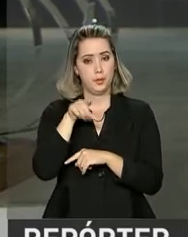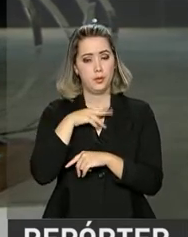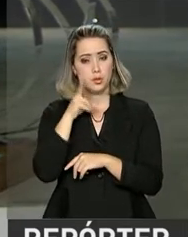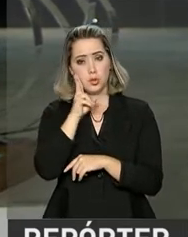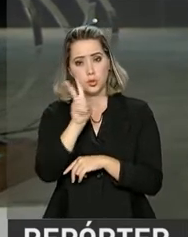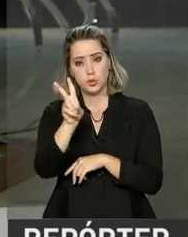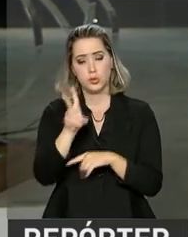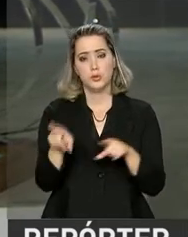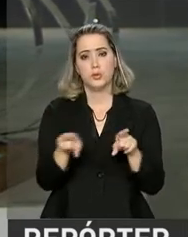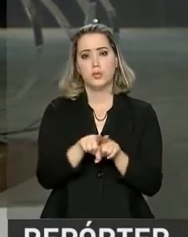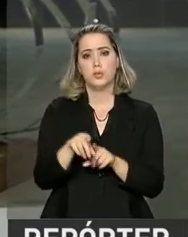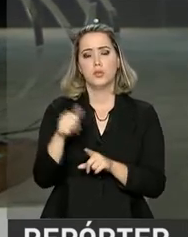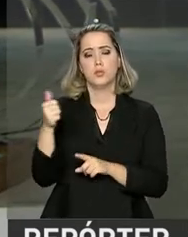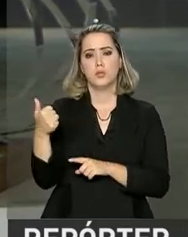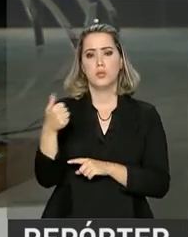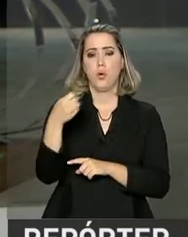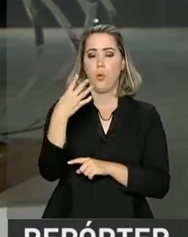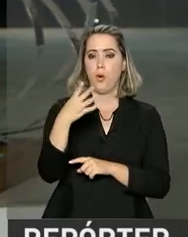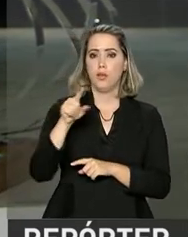inflação no país foi de